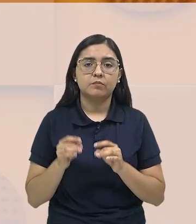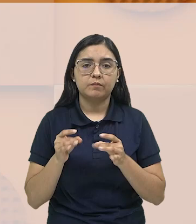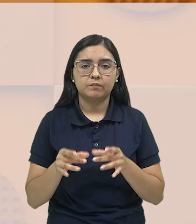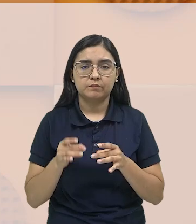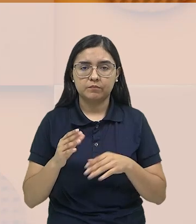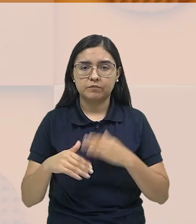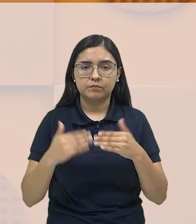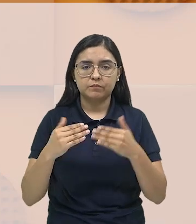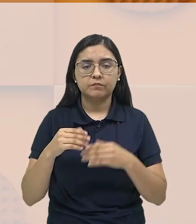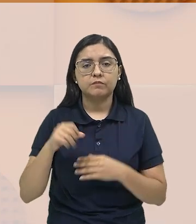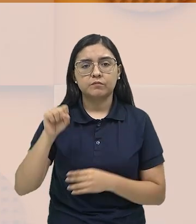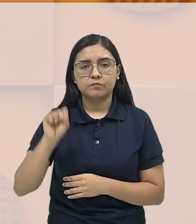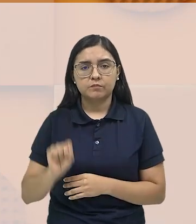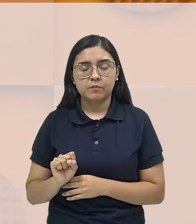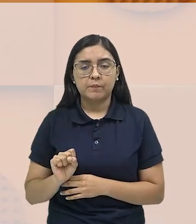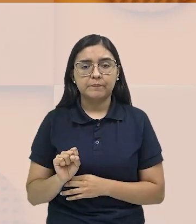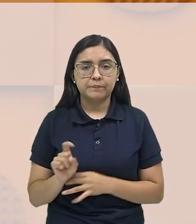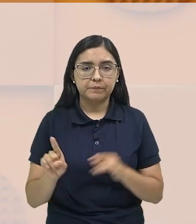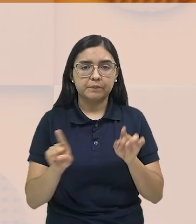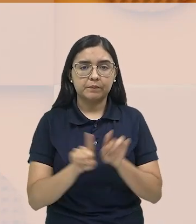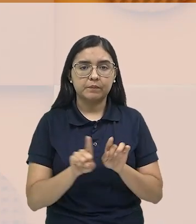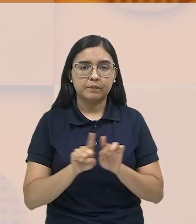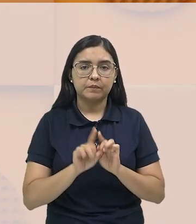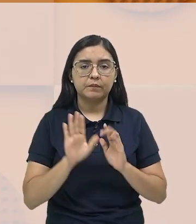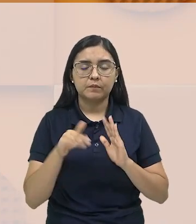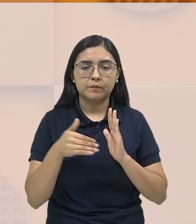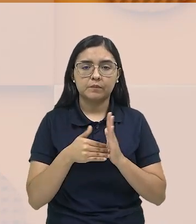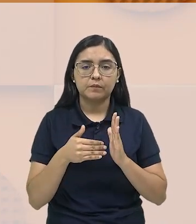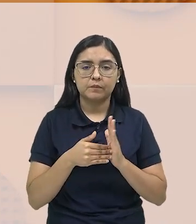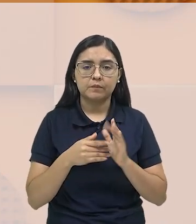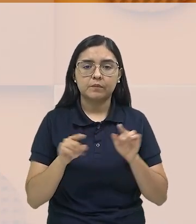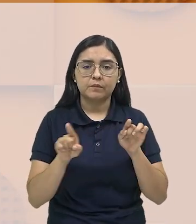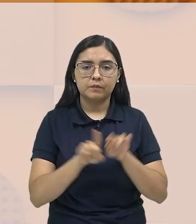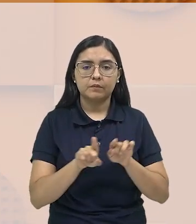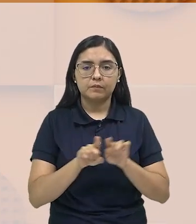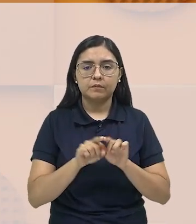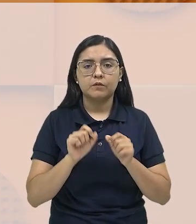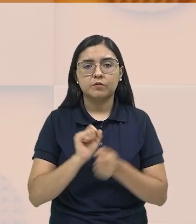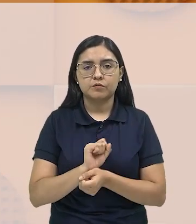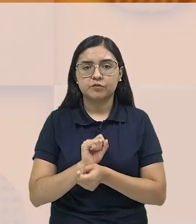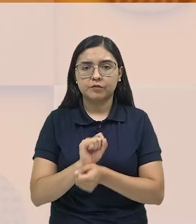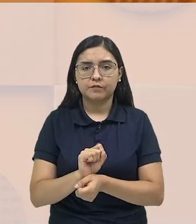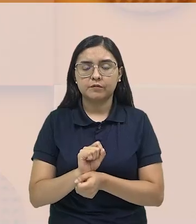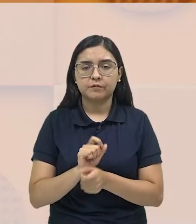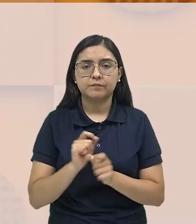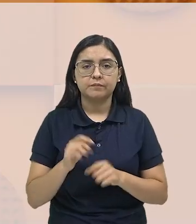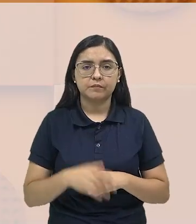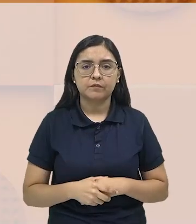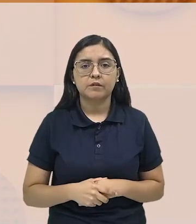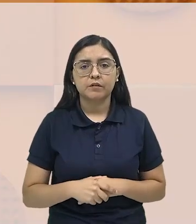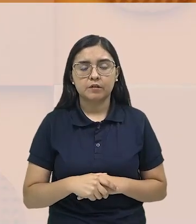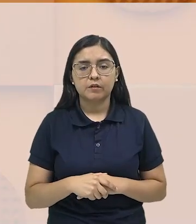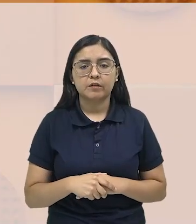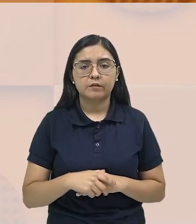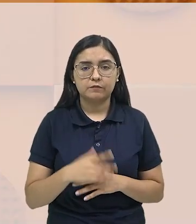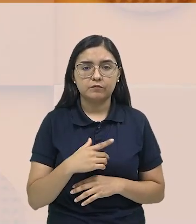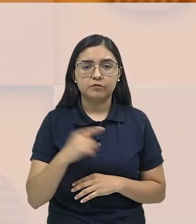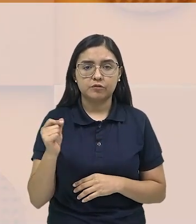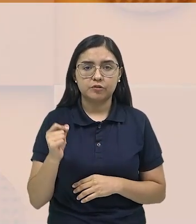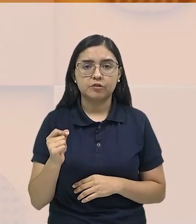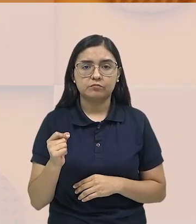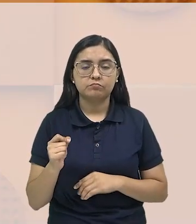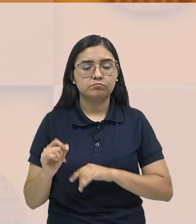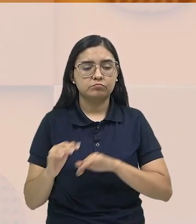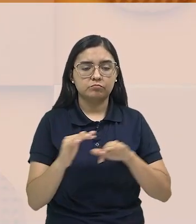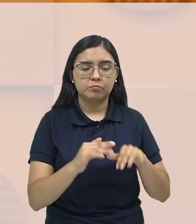e o desenvolvimento do sul. E um último aspecto, contar também com escravizados que fugiram do sul para o norte, para